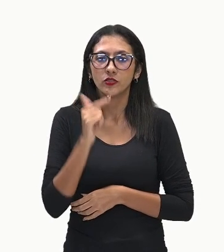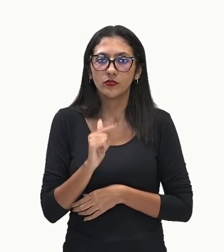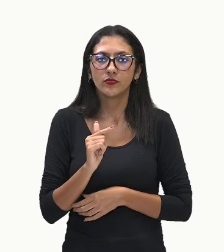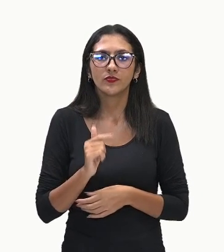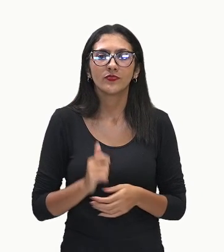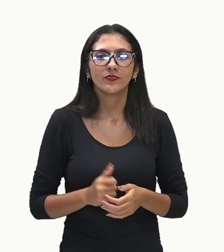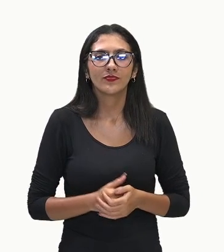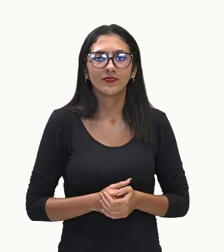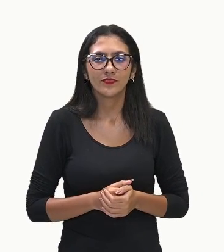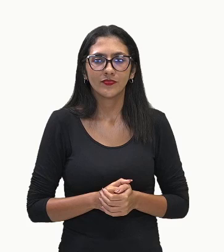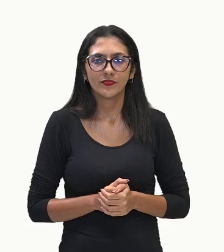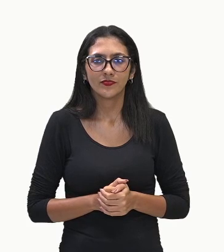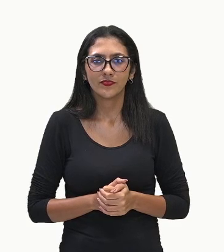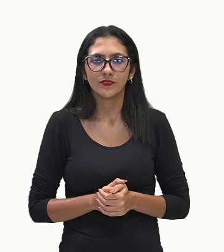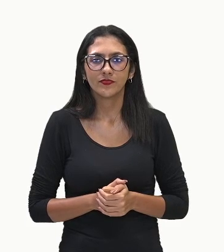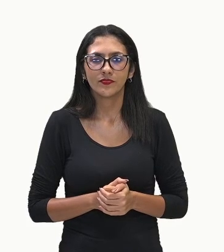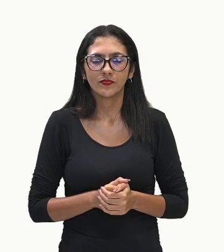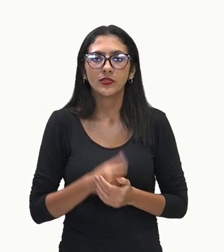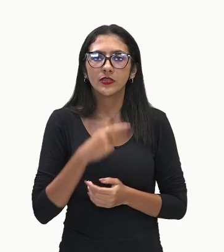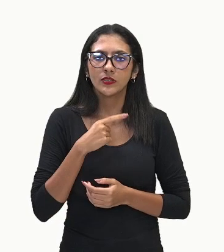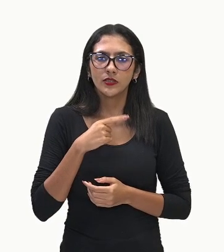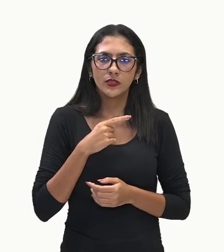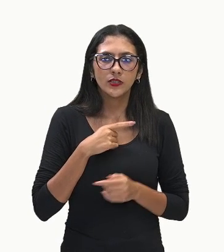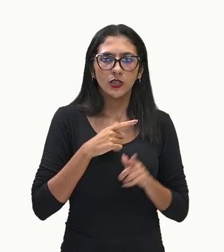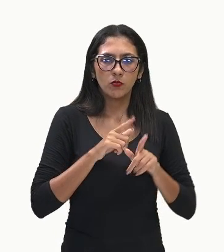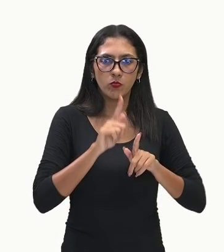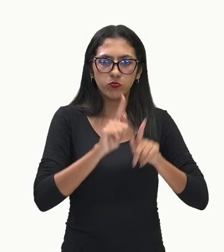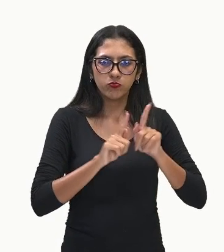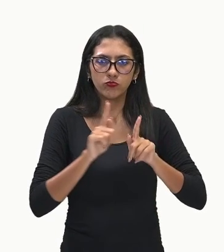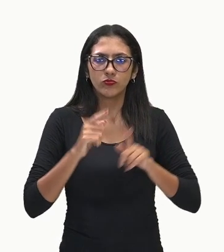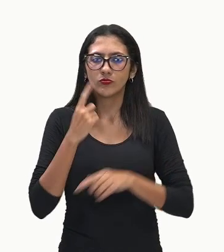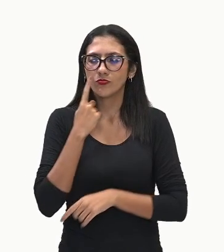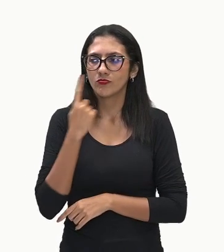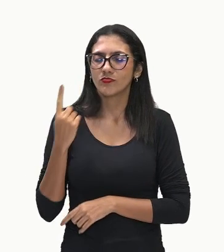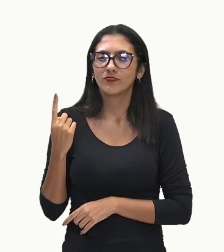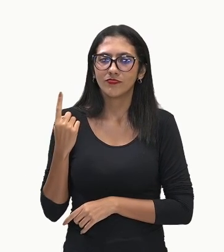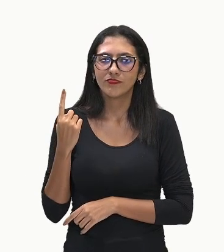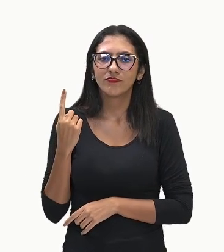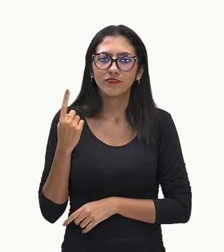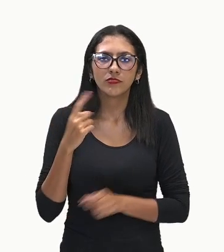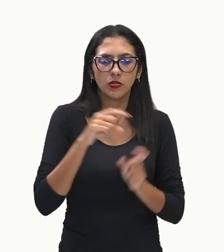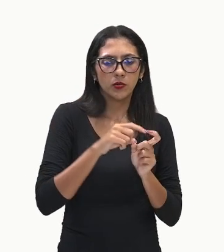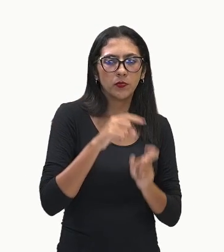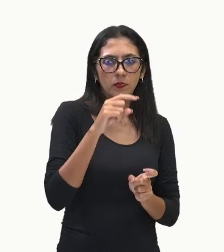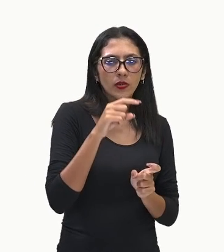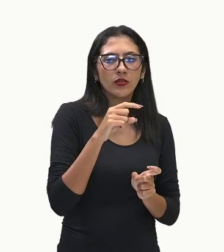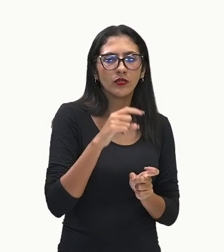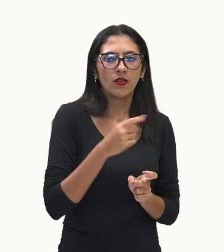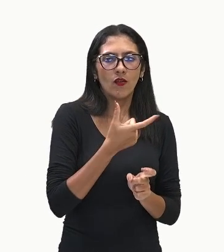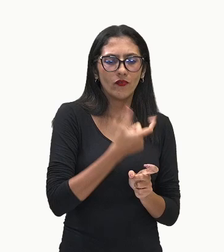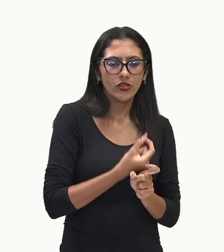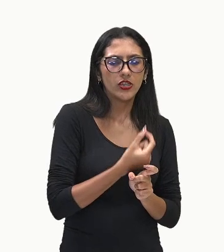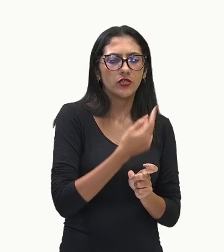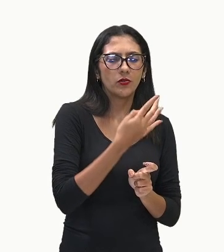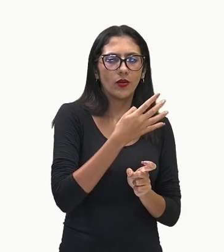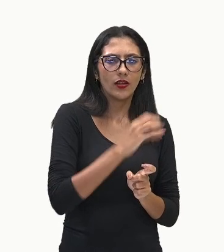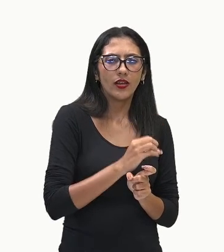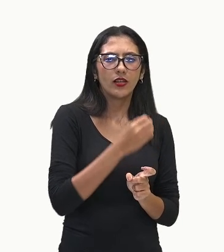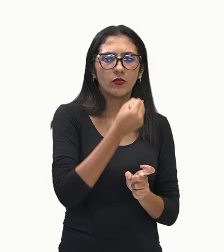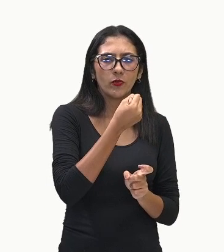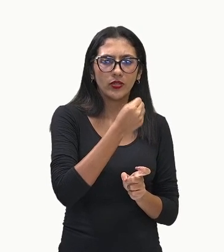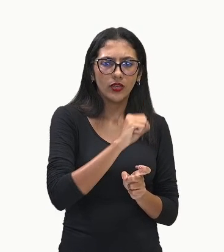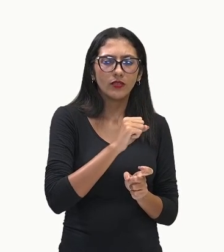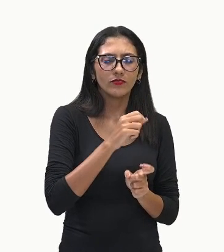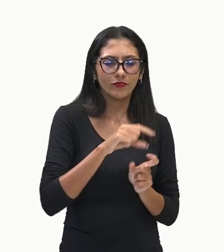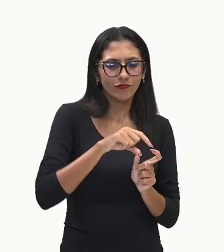olha só. Nós temos a escala aqui, né, de 20 em 20, 0, 20, 40, 60, 80, 100, 120,